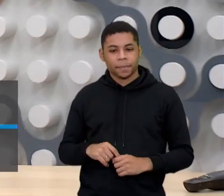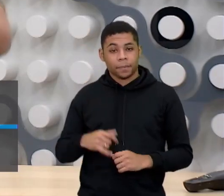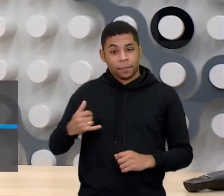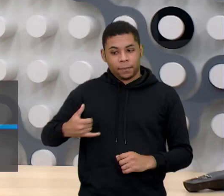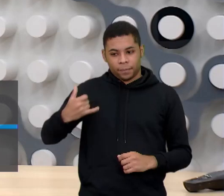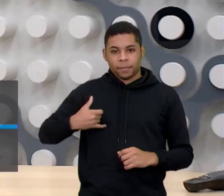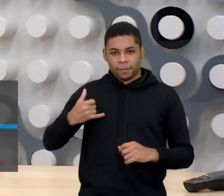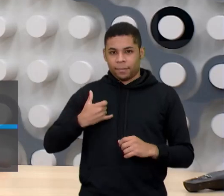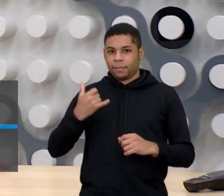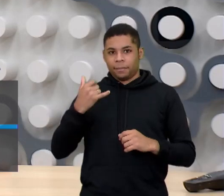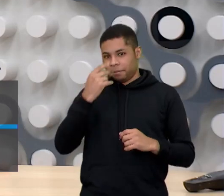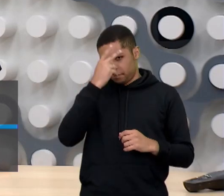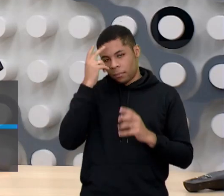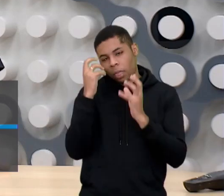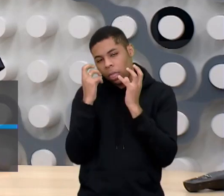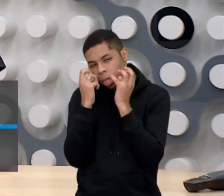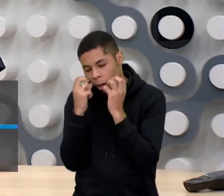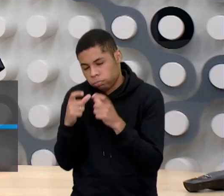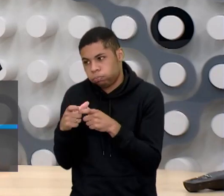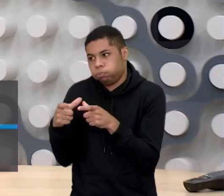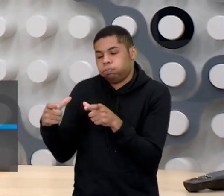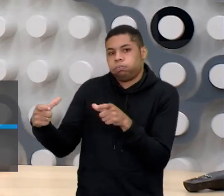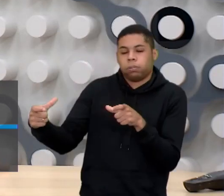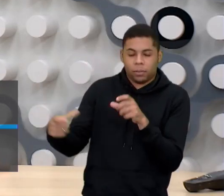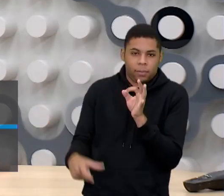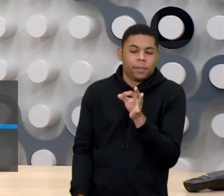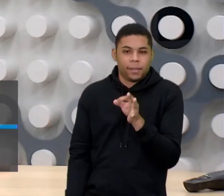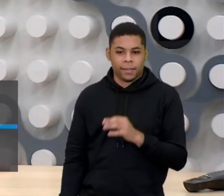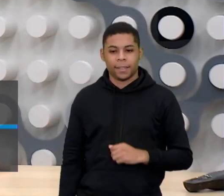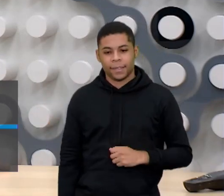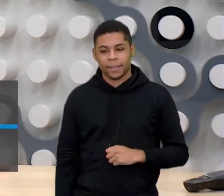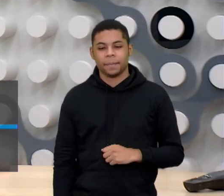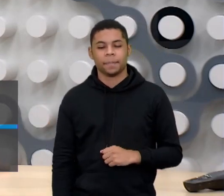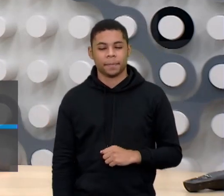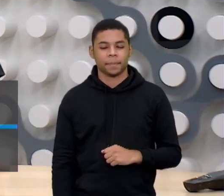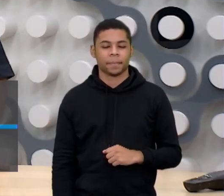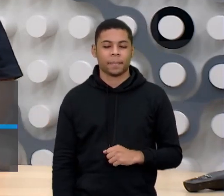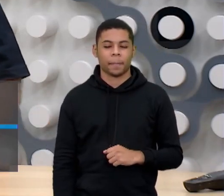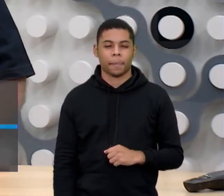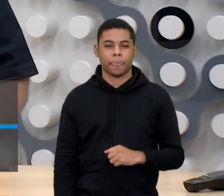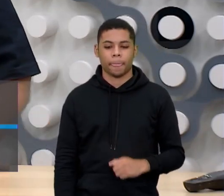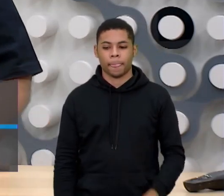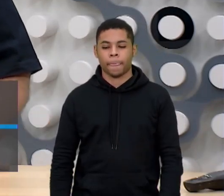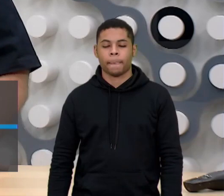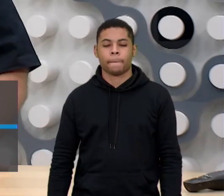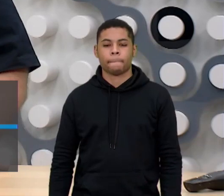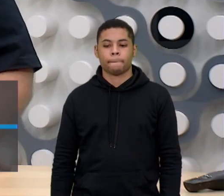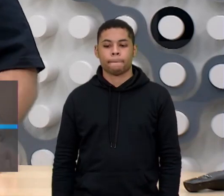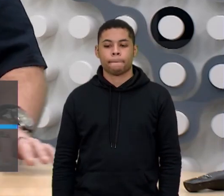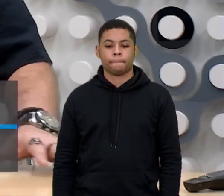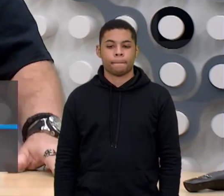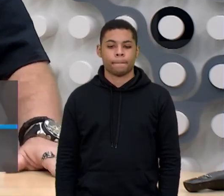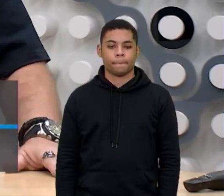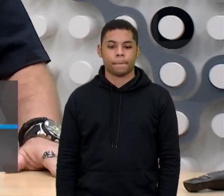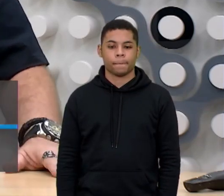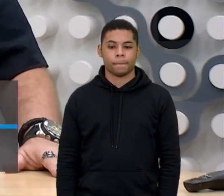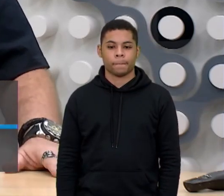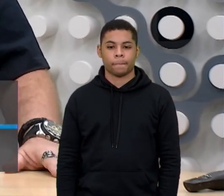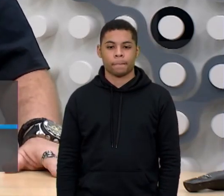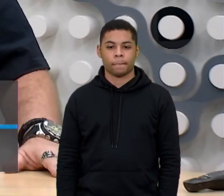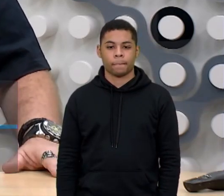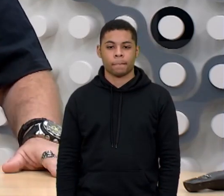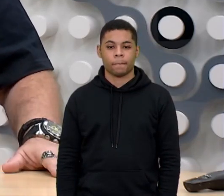idades também vão aumentando a partir do momento que a expectativa de vida do brasileiro também aumenta. E é isso que a gente vai ver